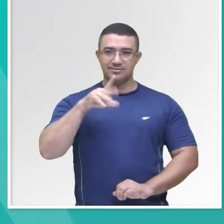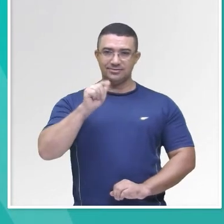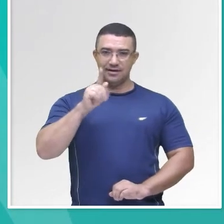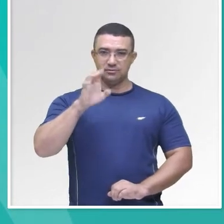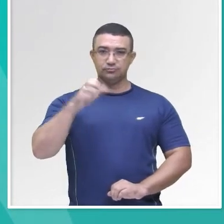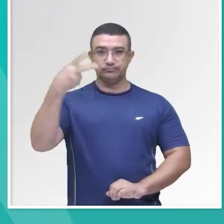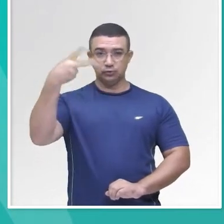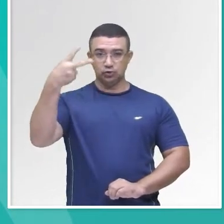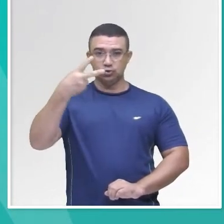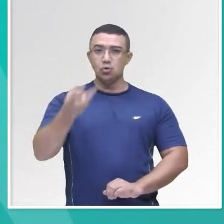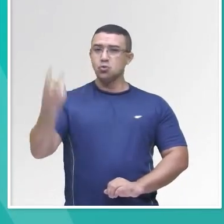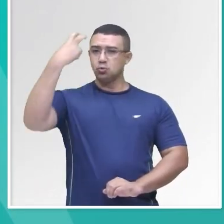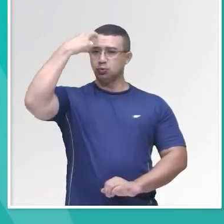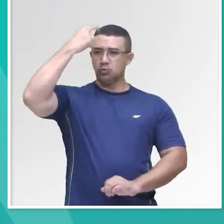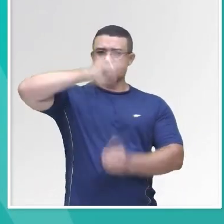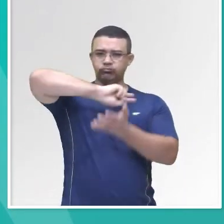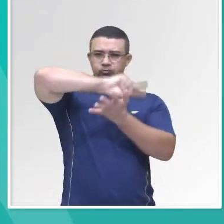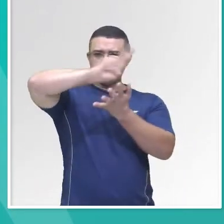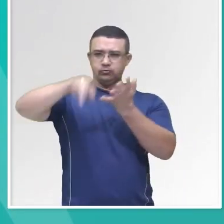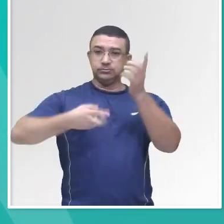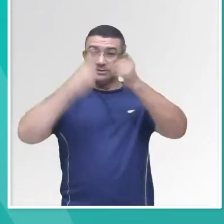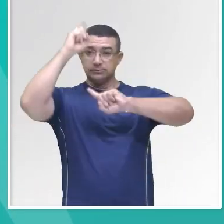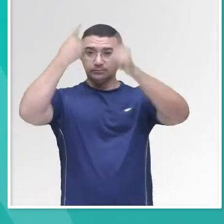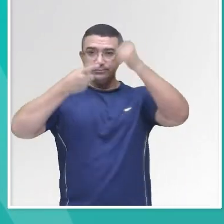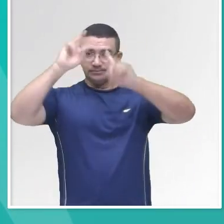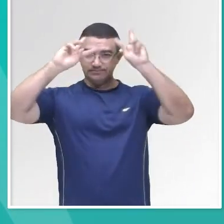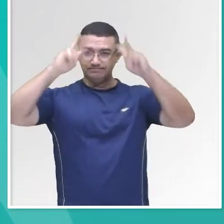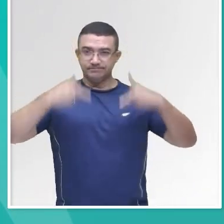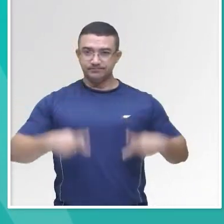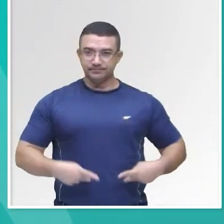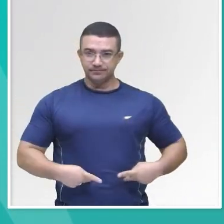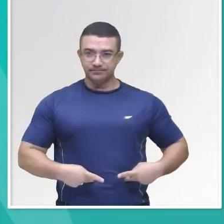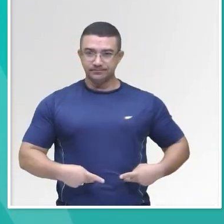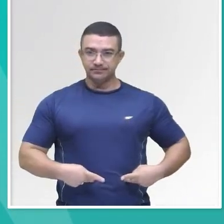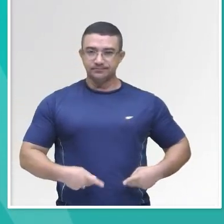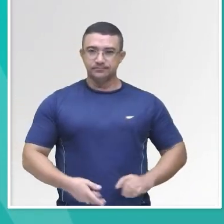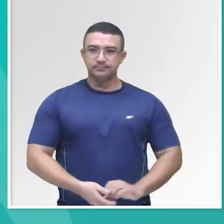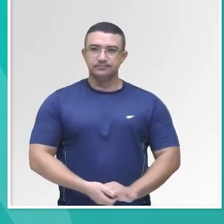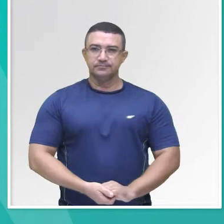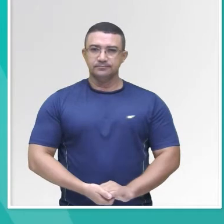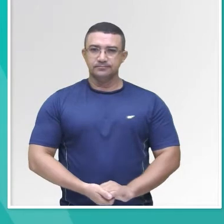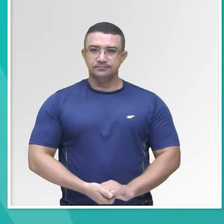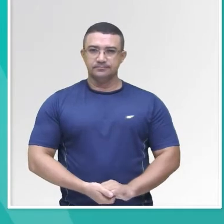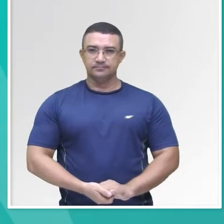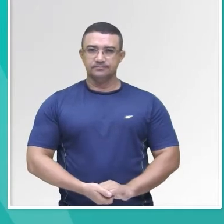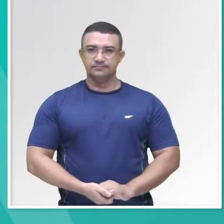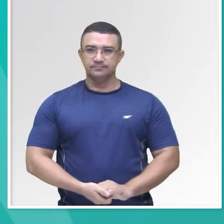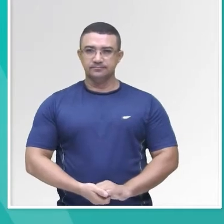Unidade 2. Cultura, pluralidade na expressão humana.